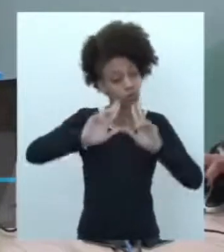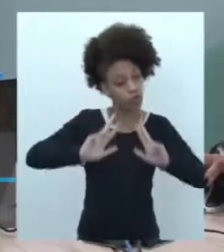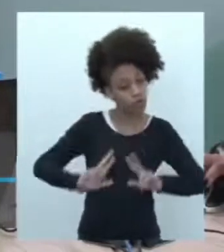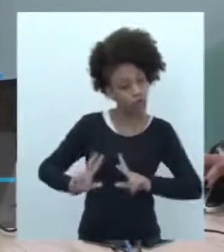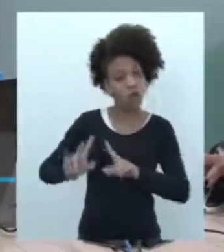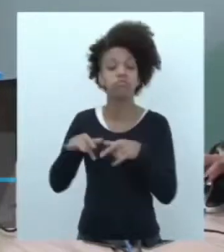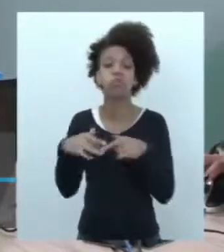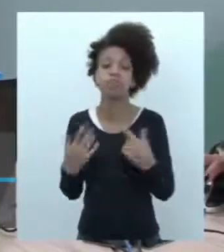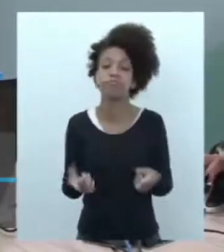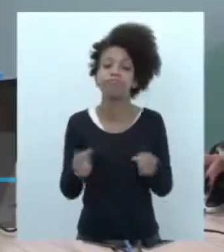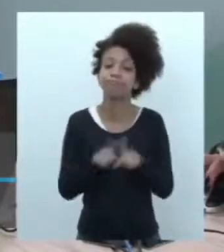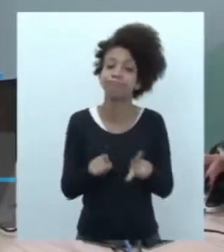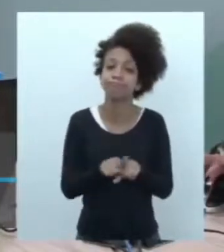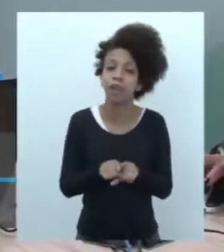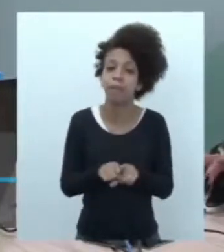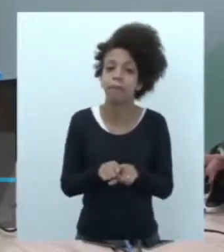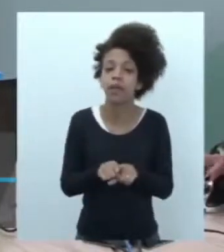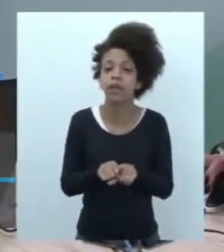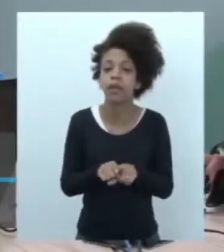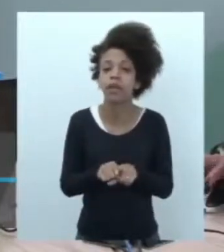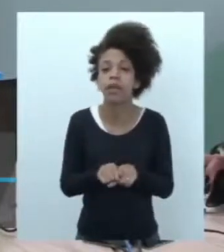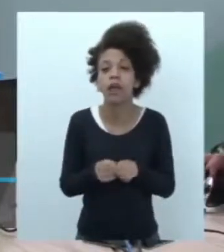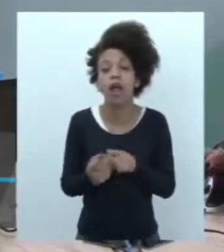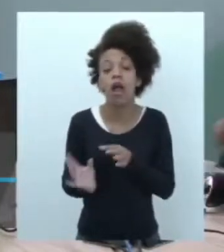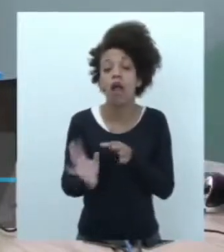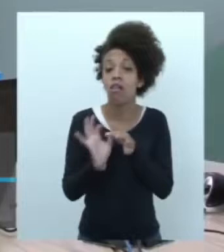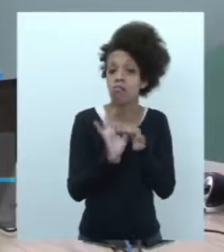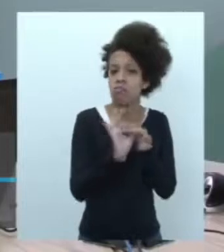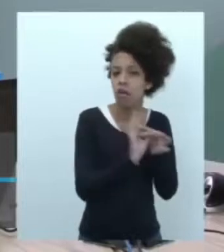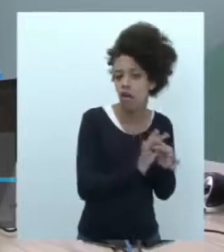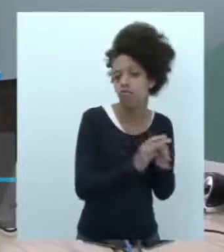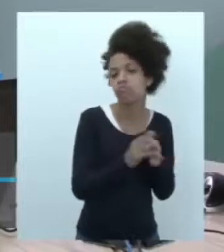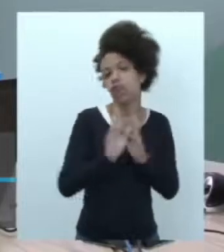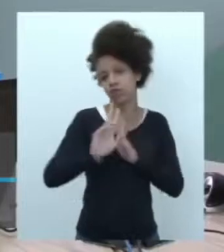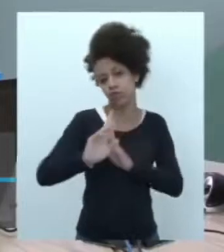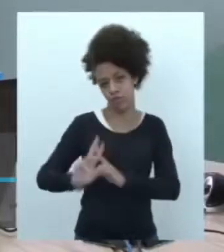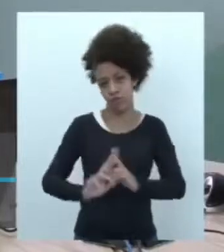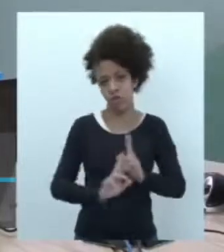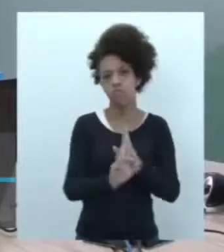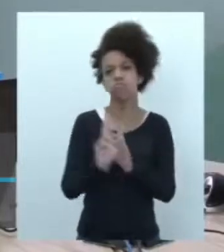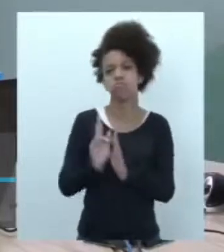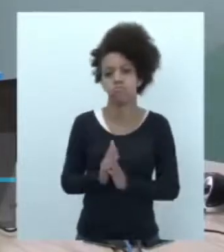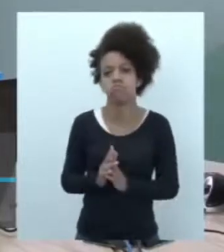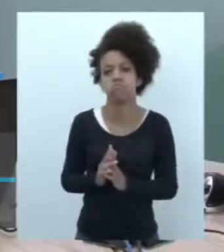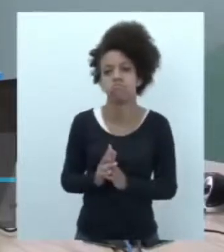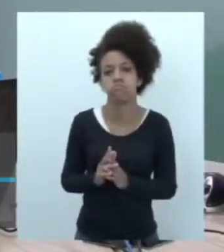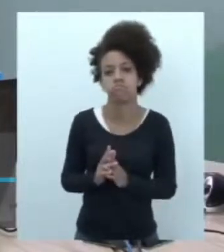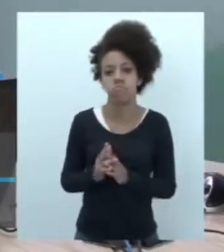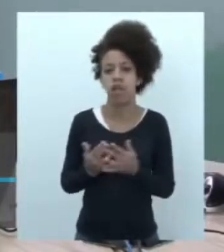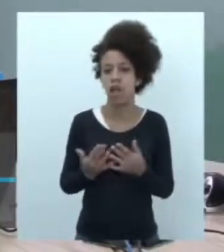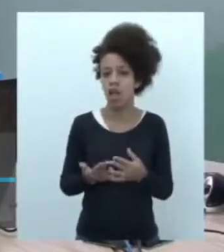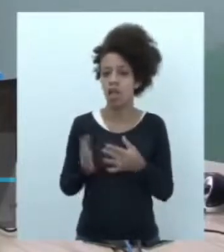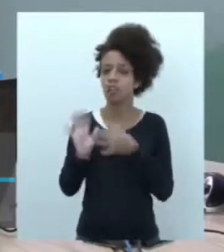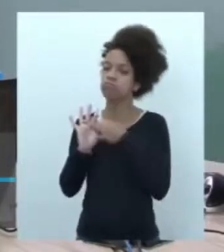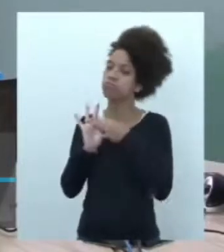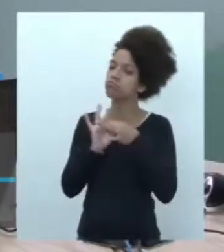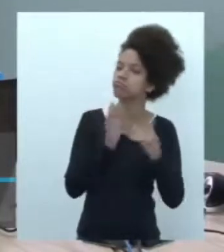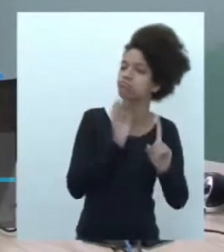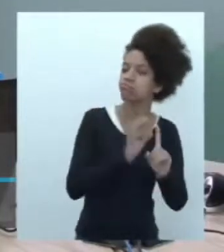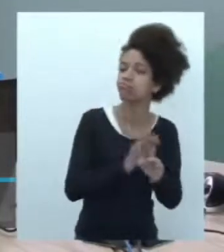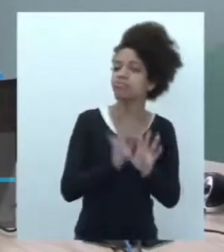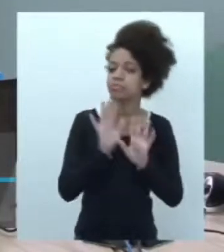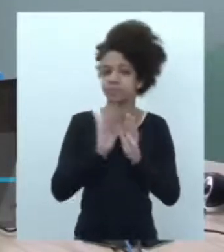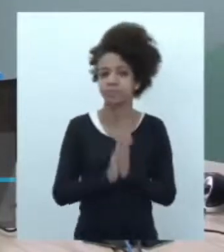quanto, né, estamos ligados a diferentes correntes, influências. Então vamos